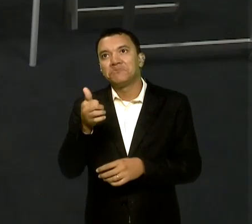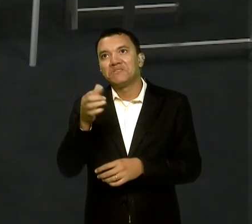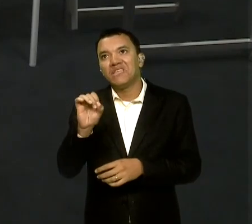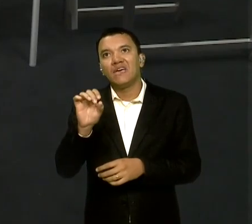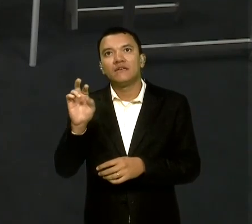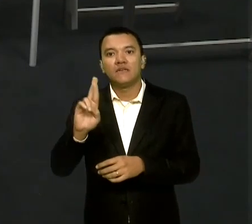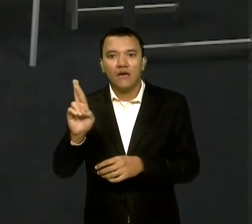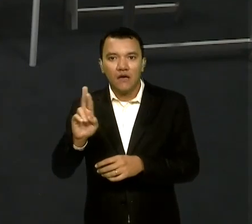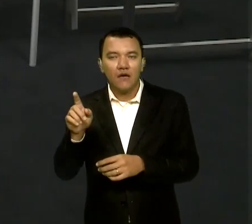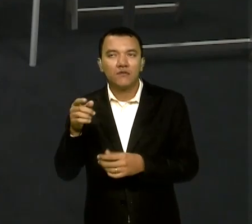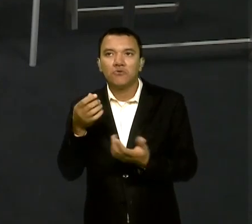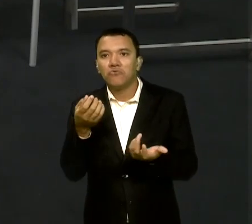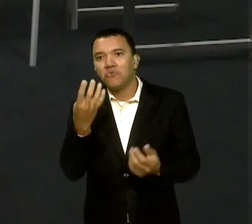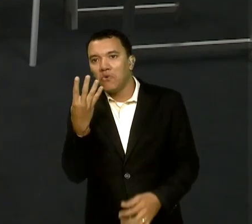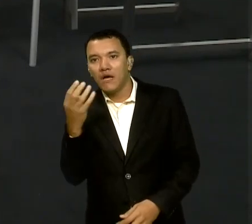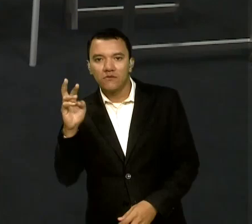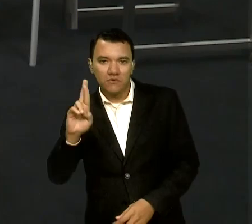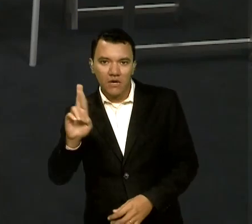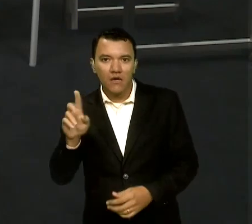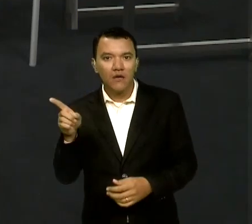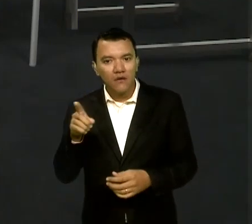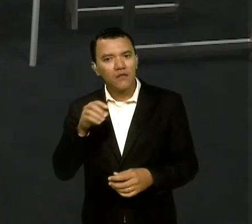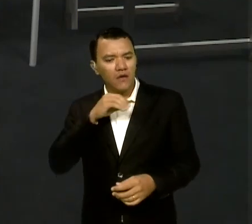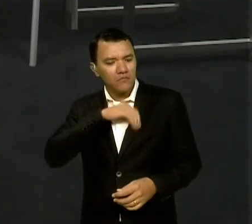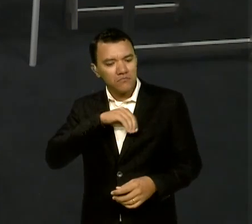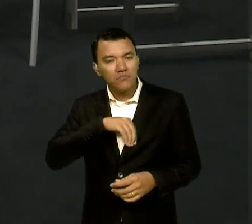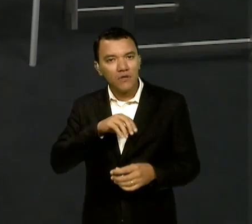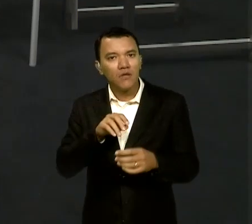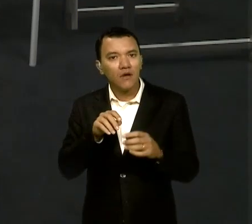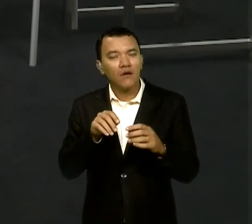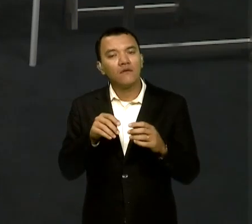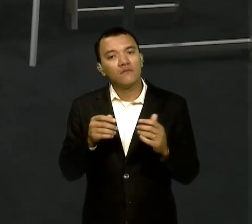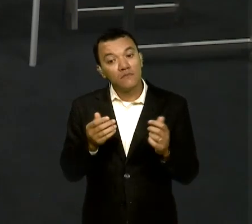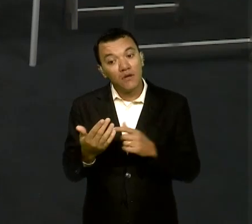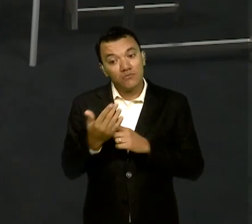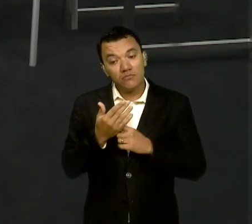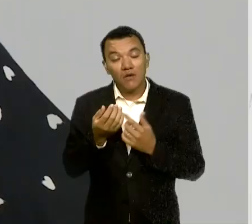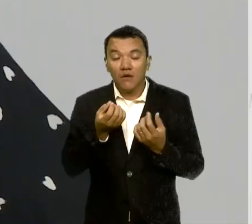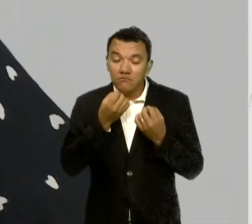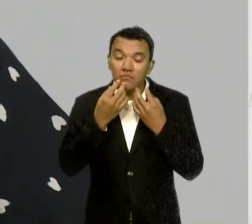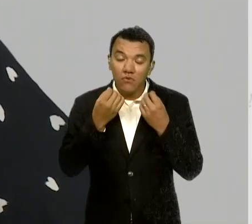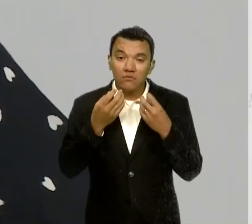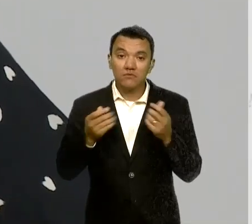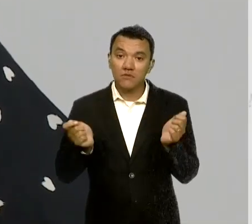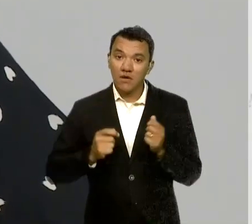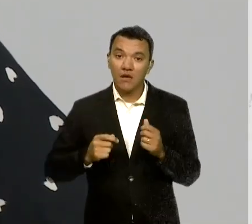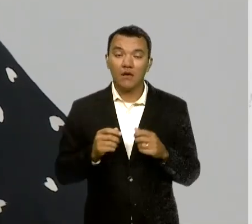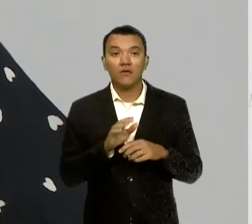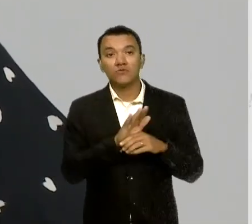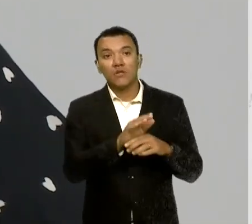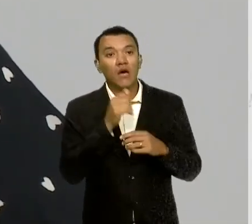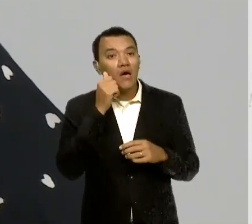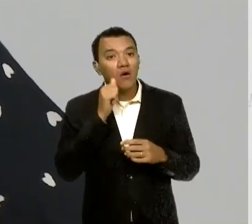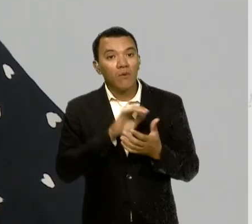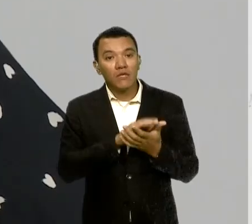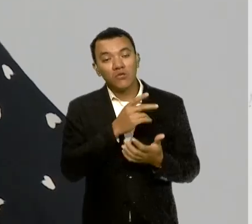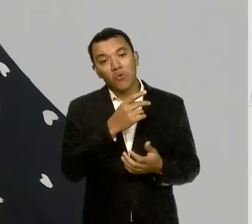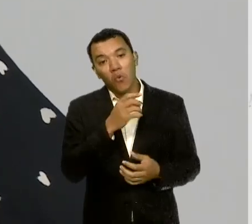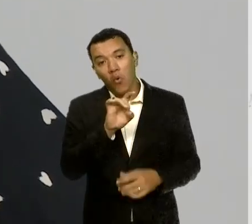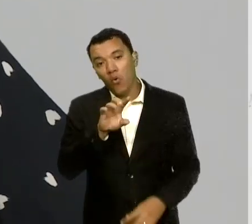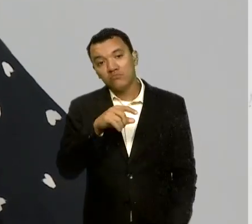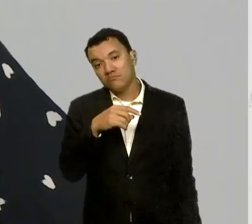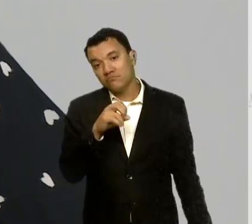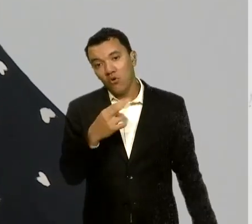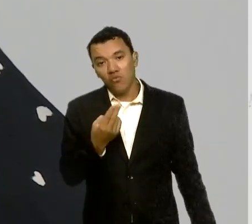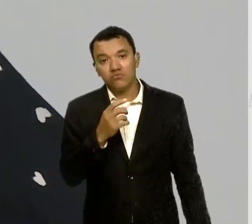elas vão ter uma renda no final do mês, do qual elas vão ajudar, né, de qualquer forma, ou o marido, ou até mesmo elas, os